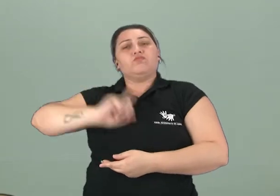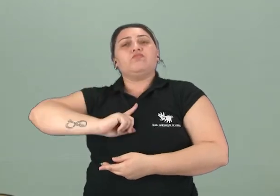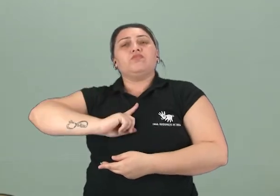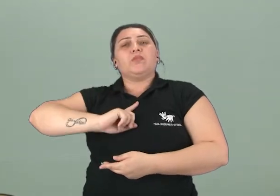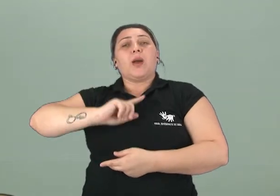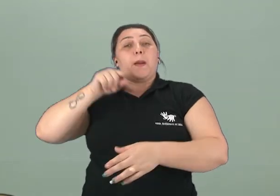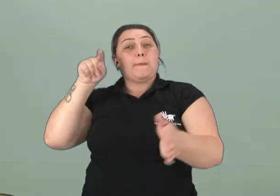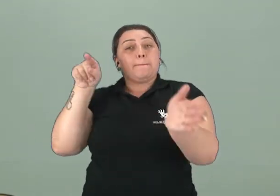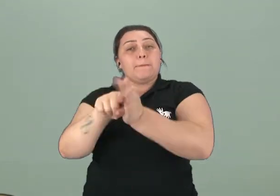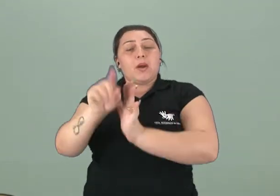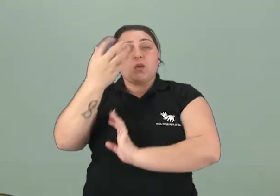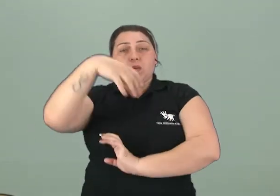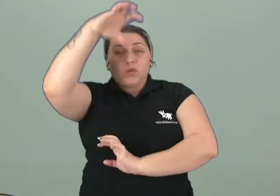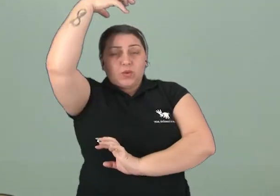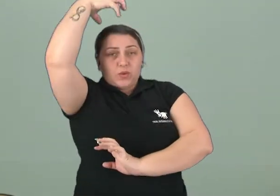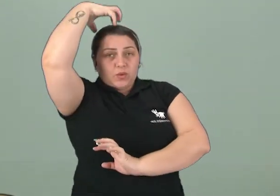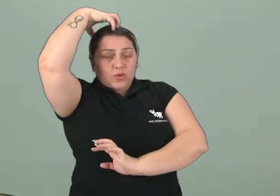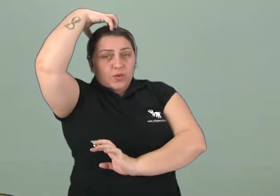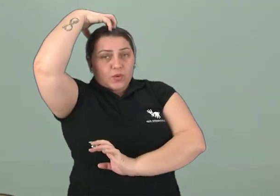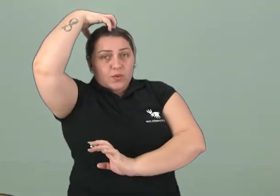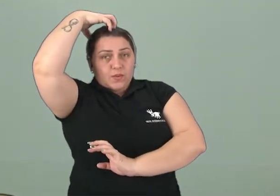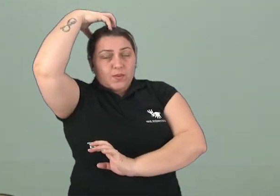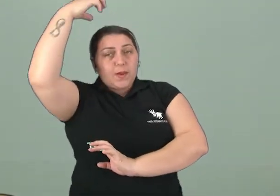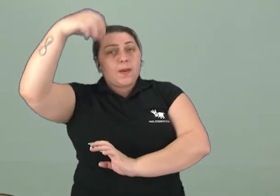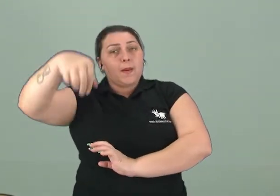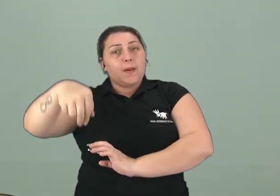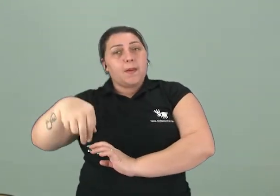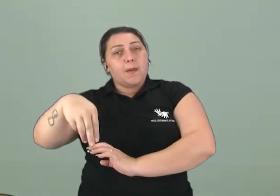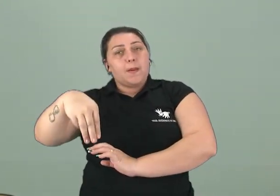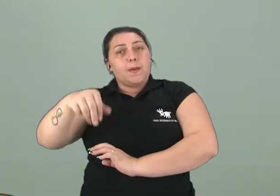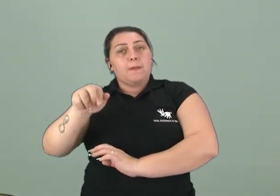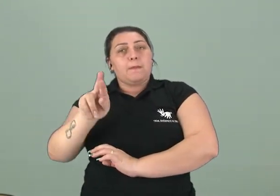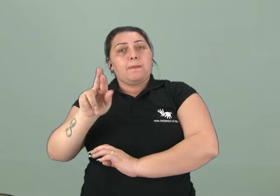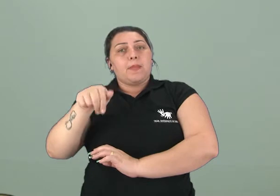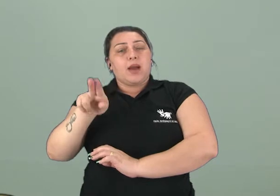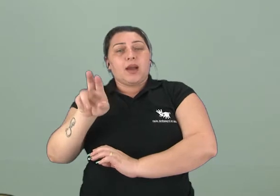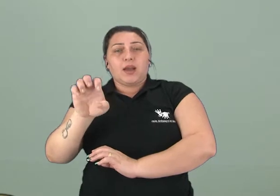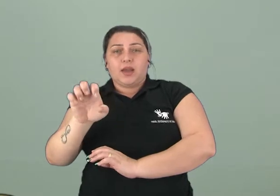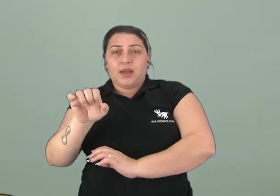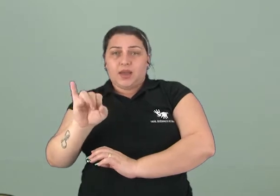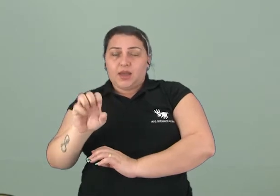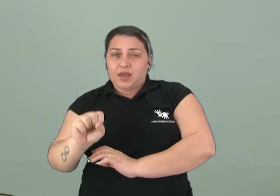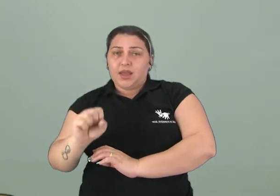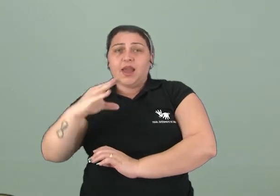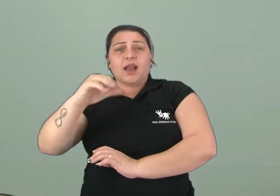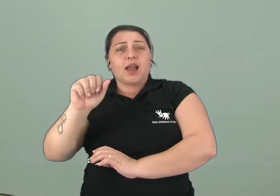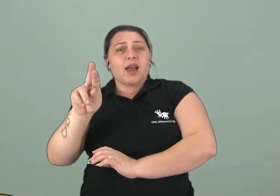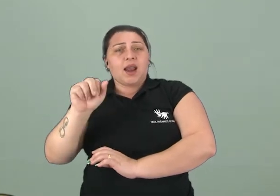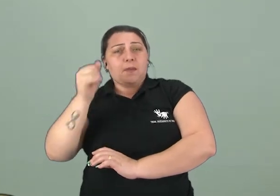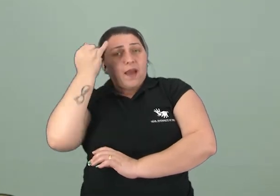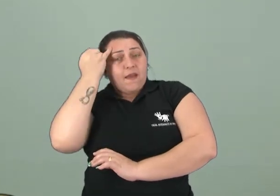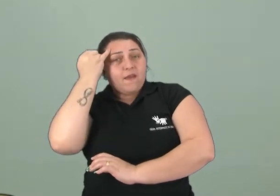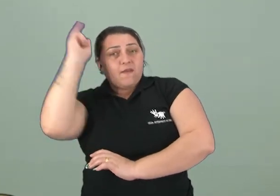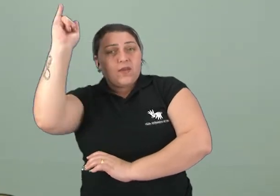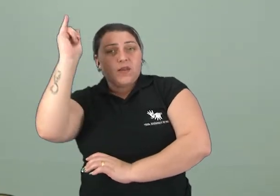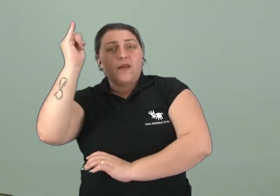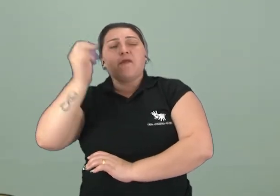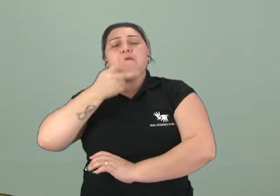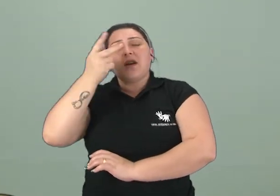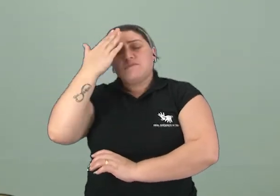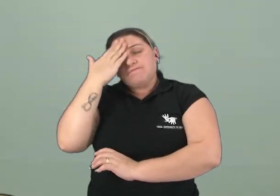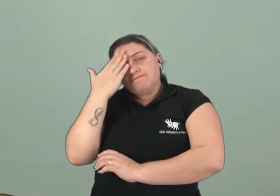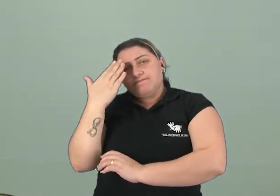perguntou o rei o Marquês de carabás inventou o gato diga-lhe que